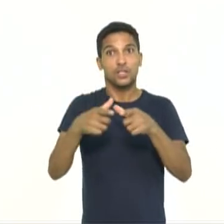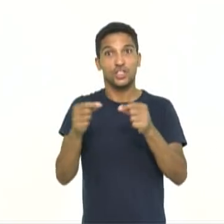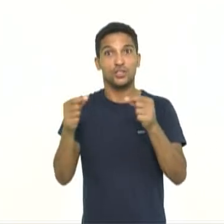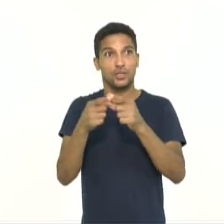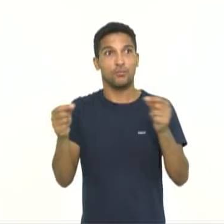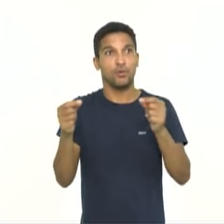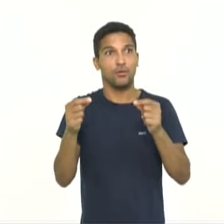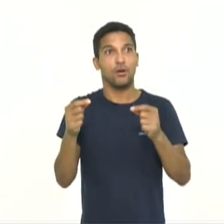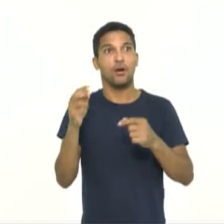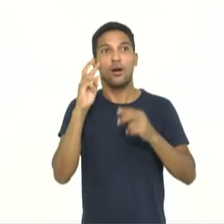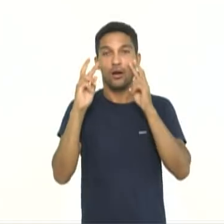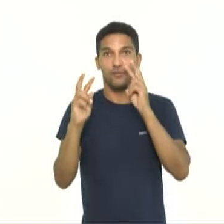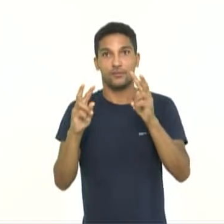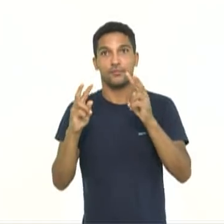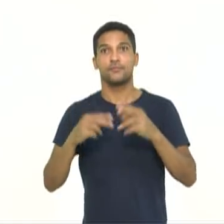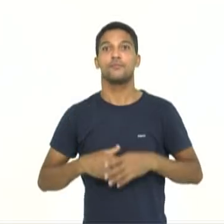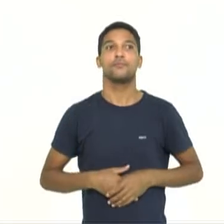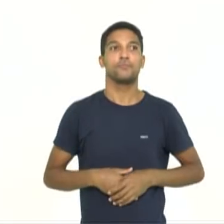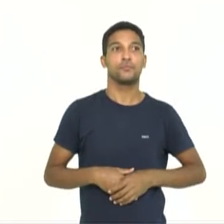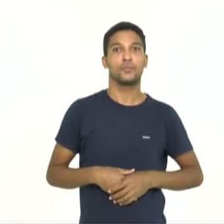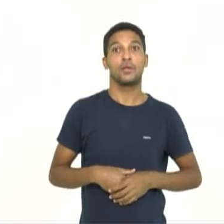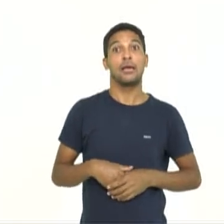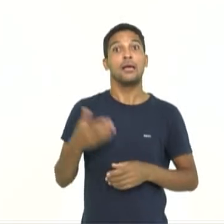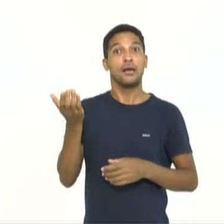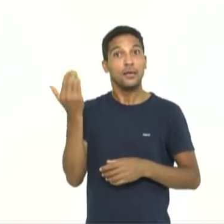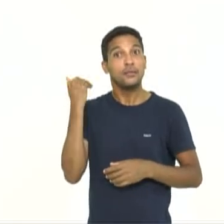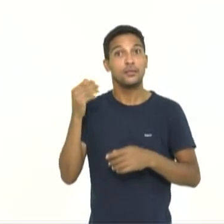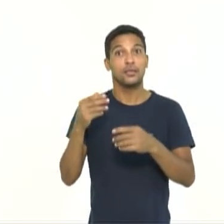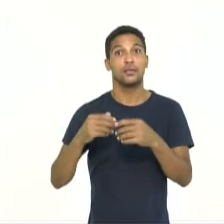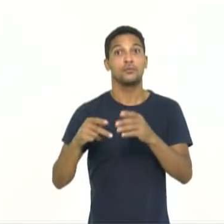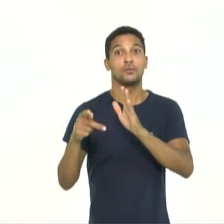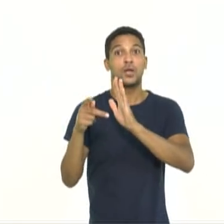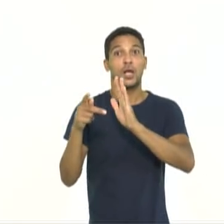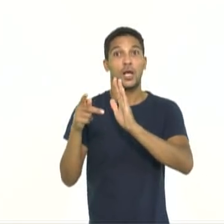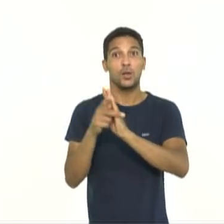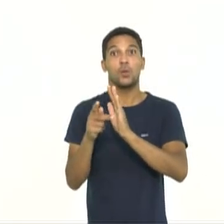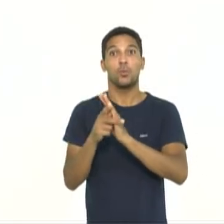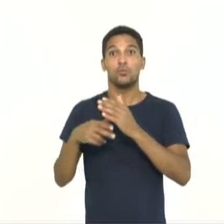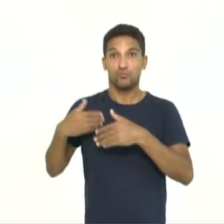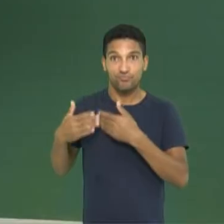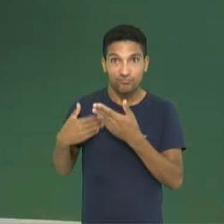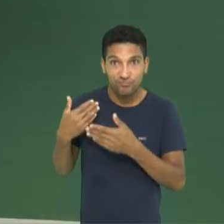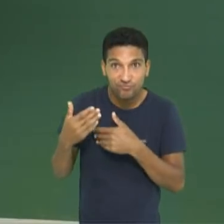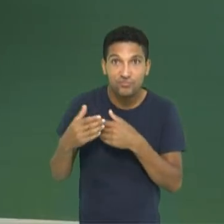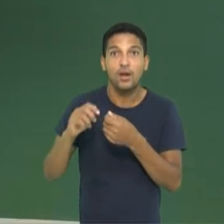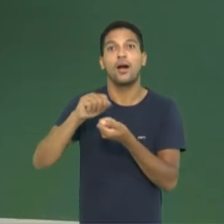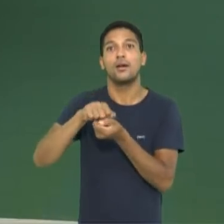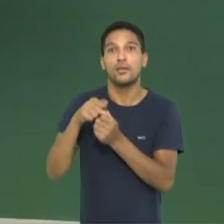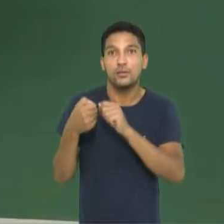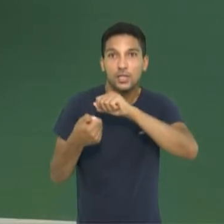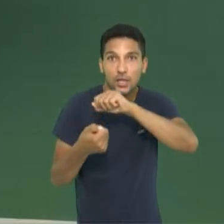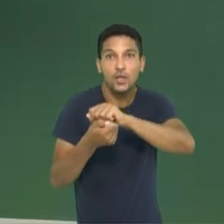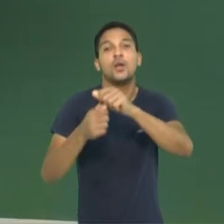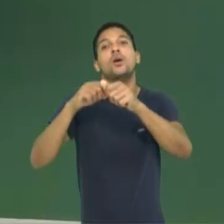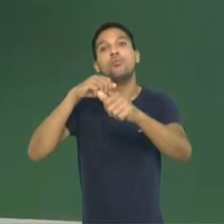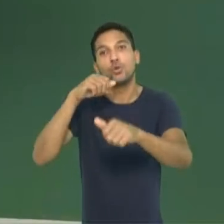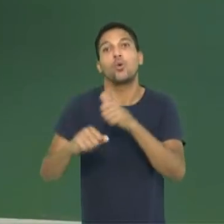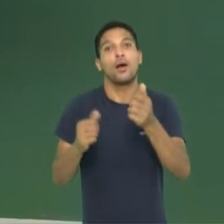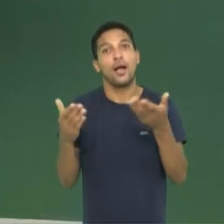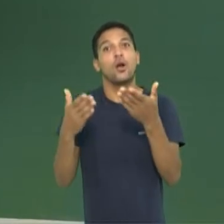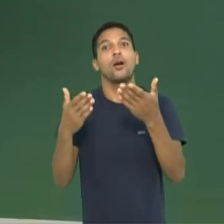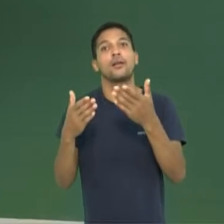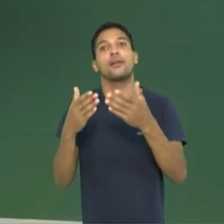gente fala de lutas, a gente fala também desses esportes que se originaram a partir das